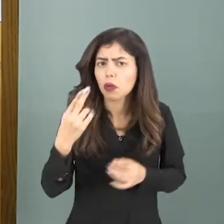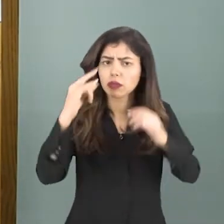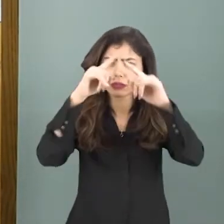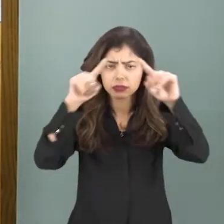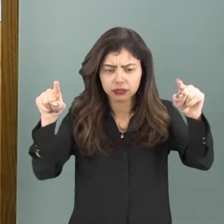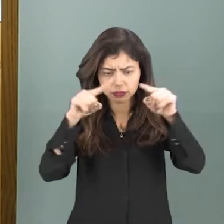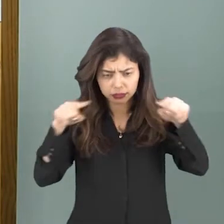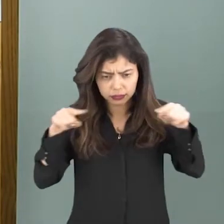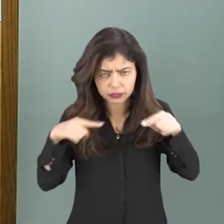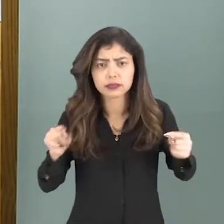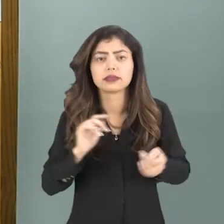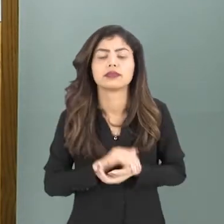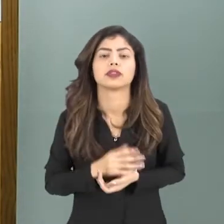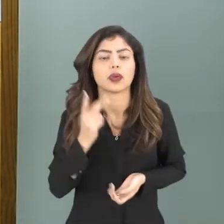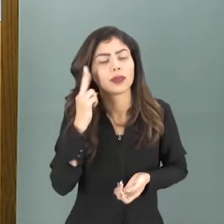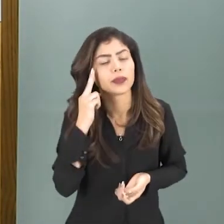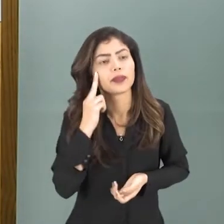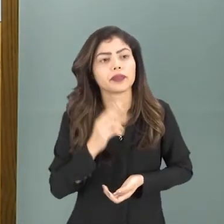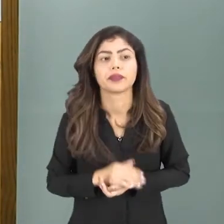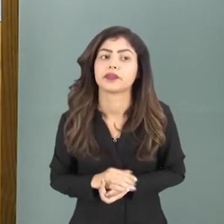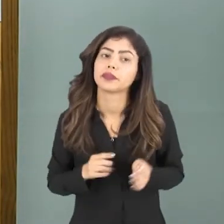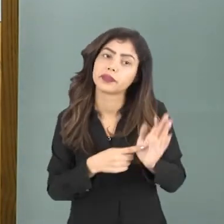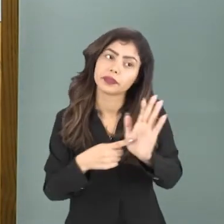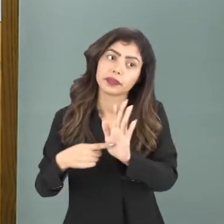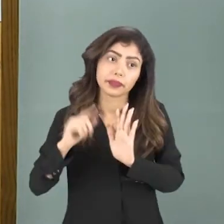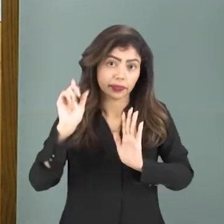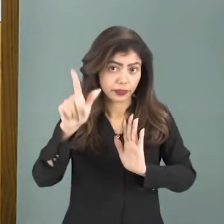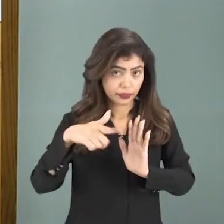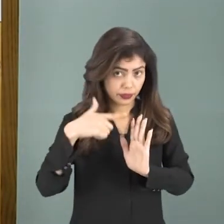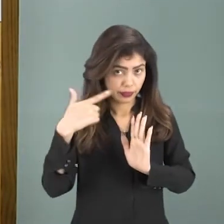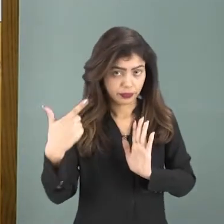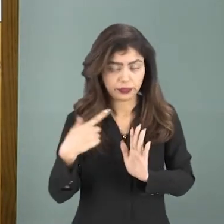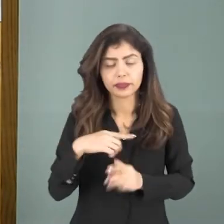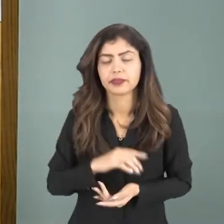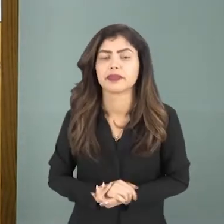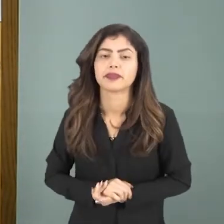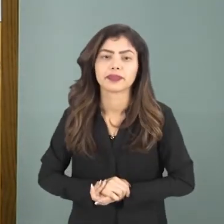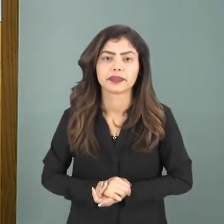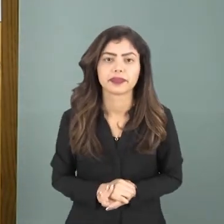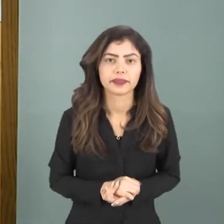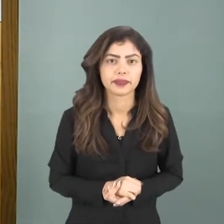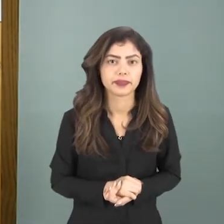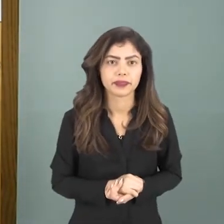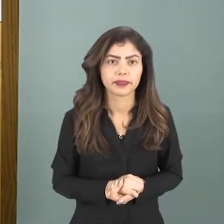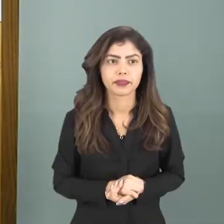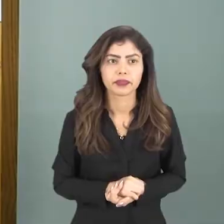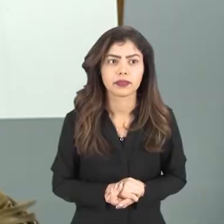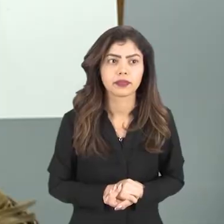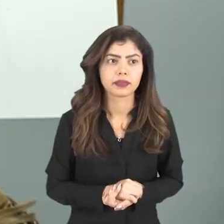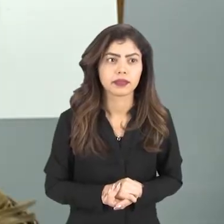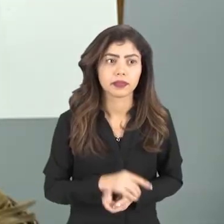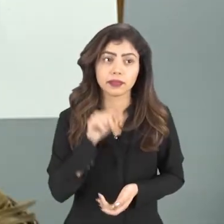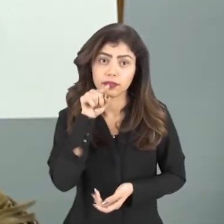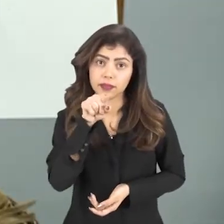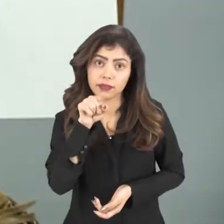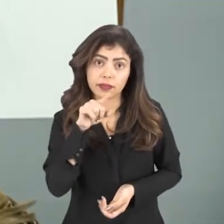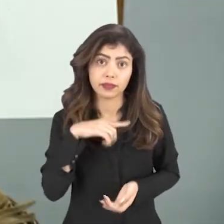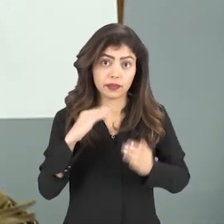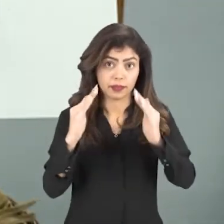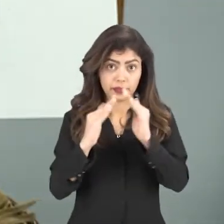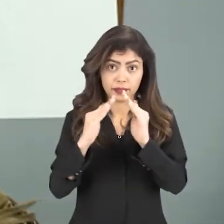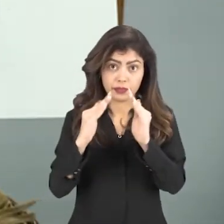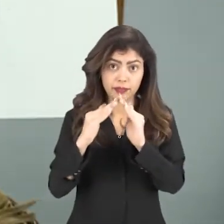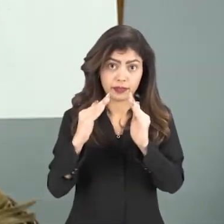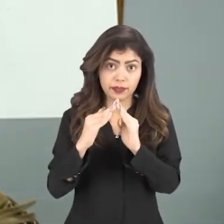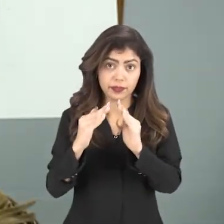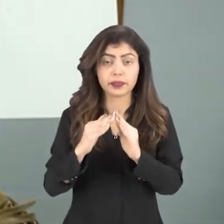telha normal, a chamada telha de amianto. Vou mostrar para vocês outro tipo de moradia. Esta é